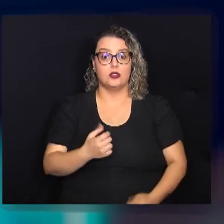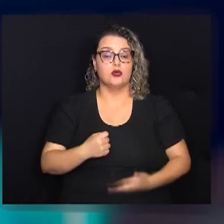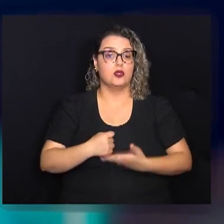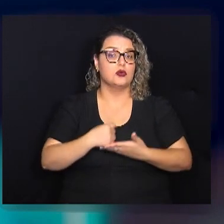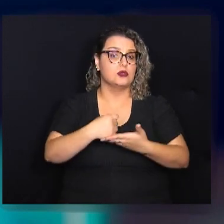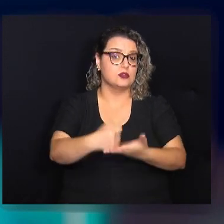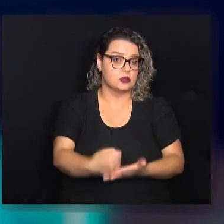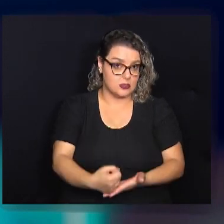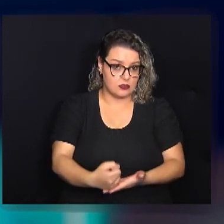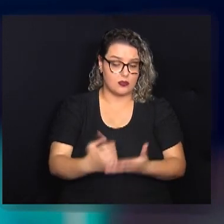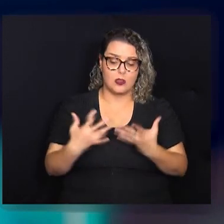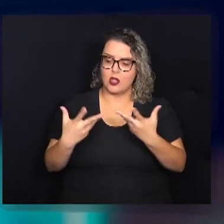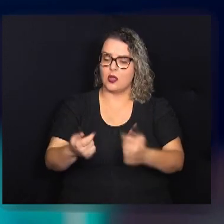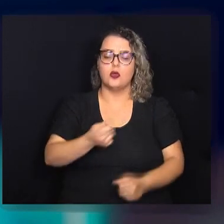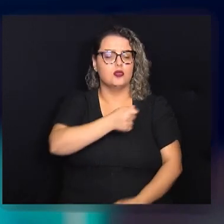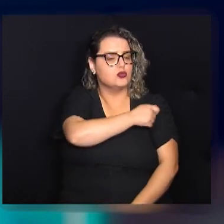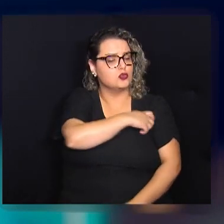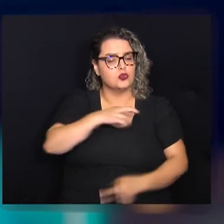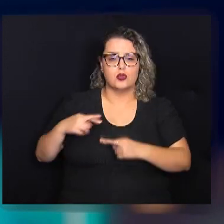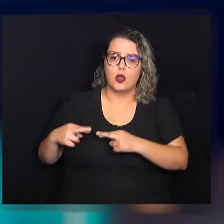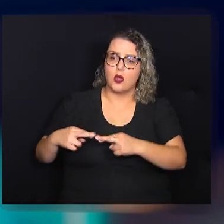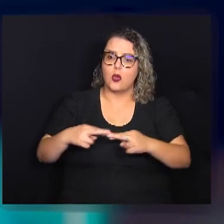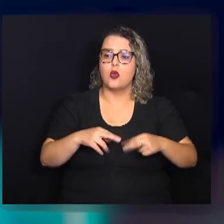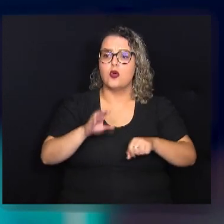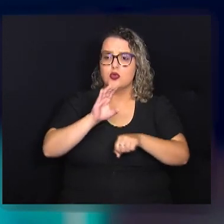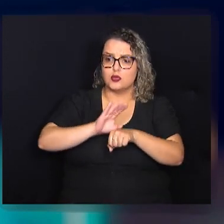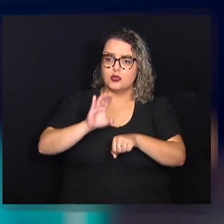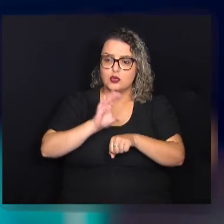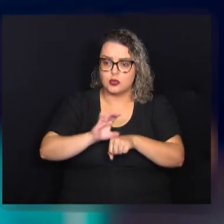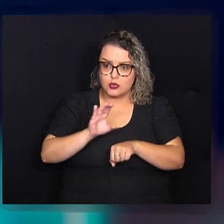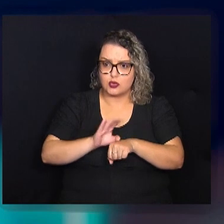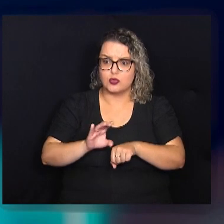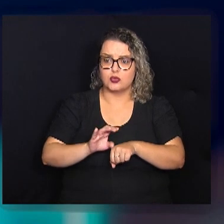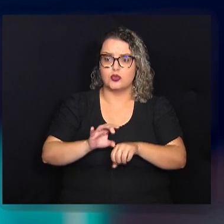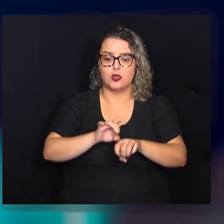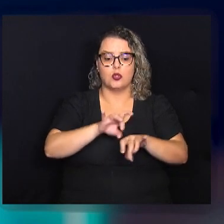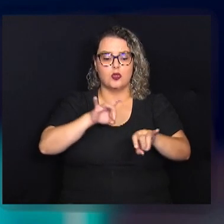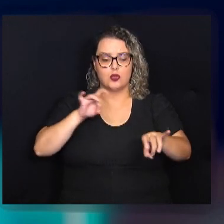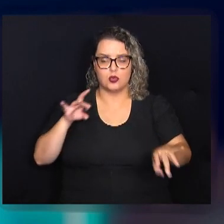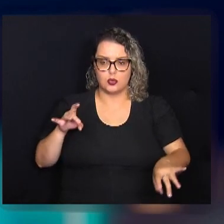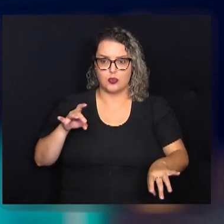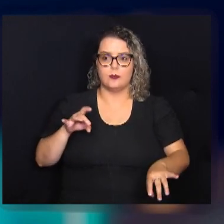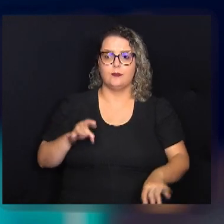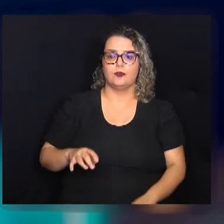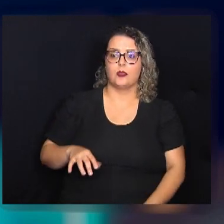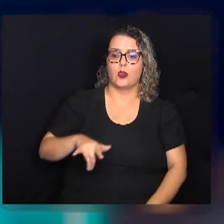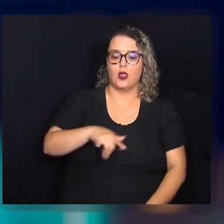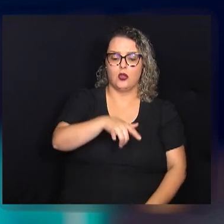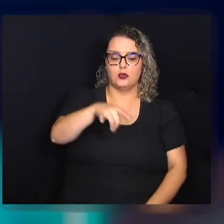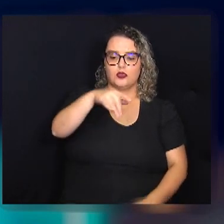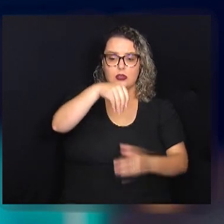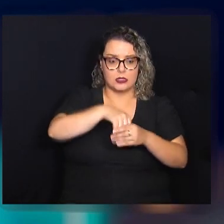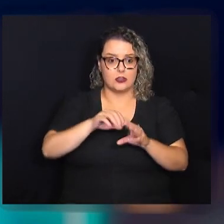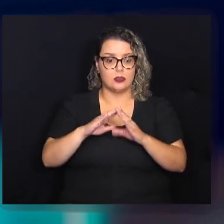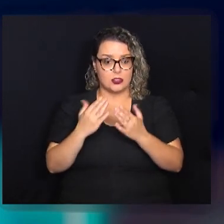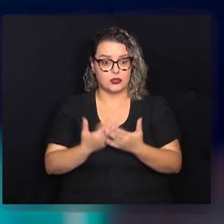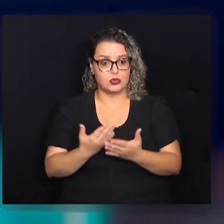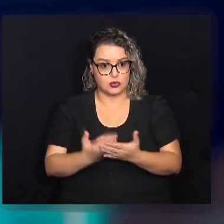consultor especialista em drones, que idealizou o projeto Drone na Escola, e outros 2 professores envolvidos